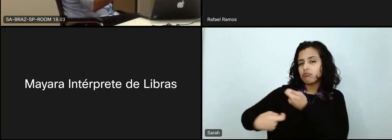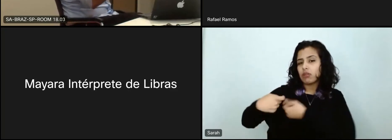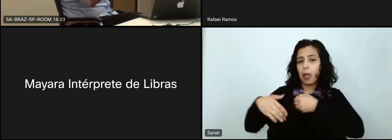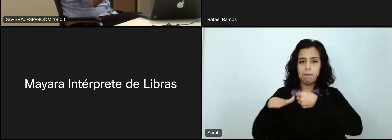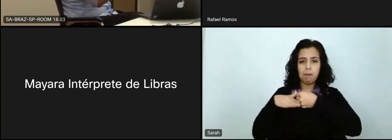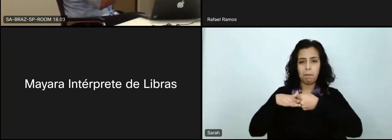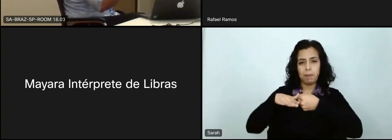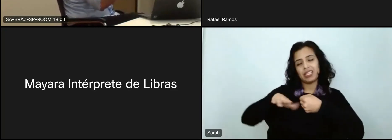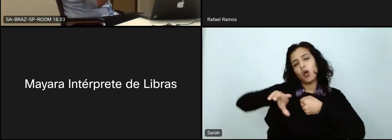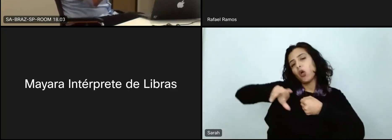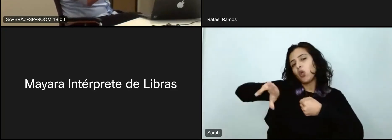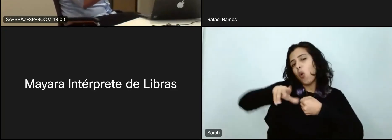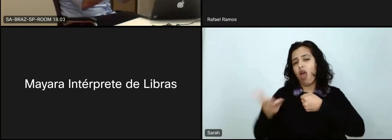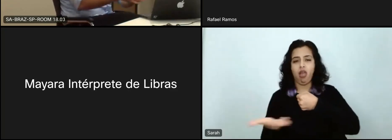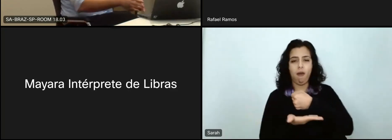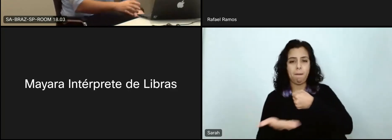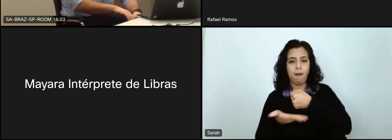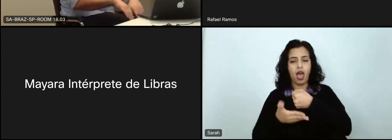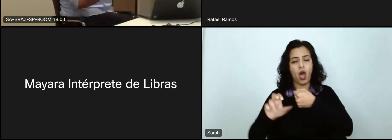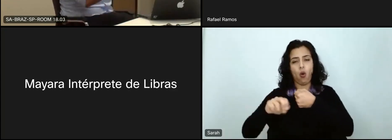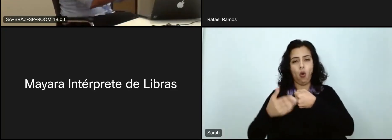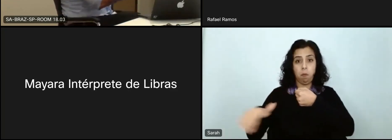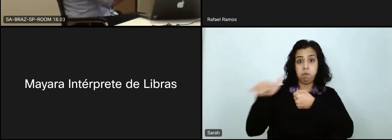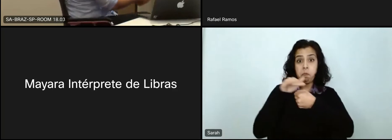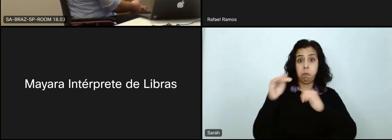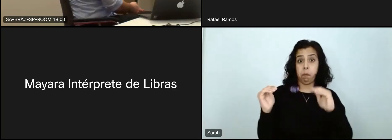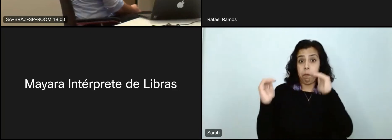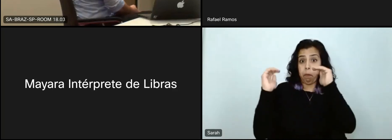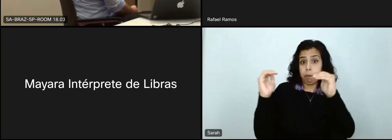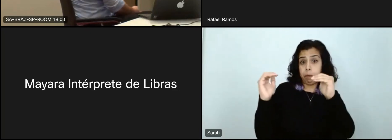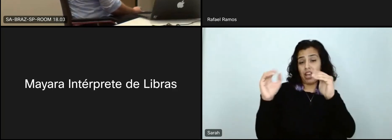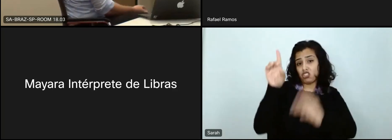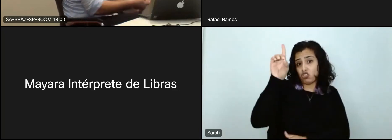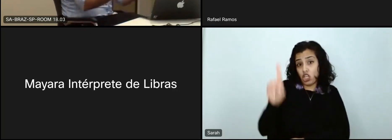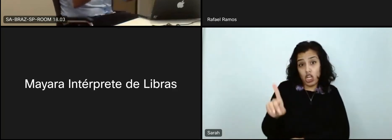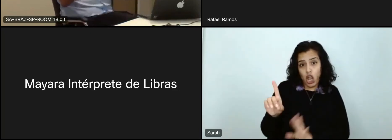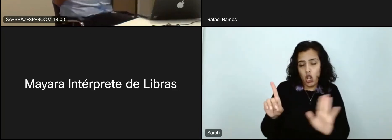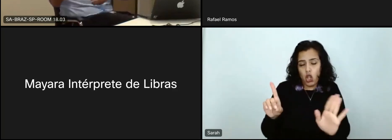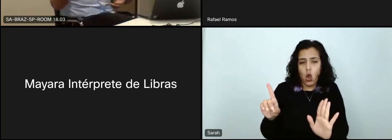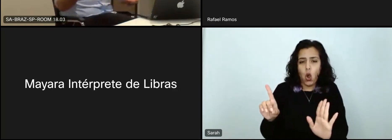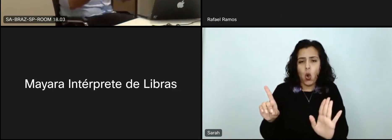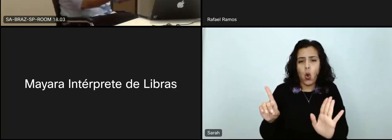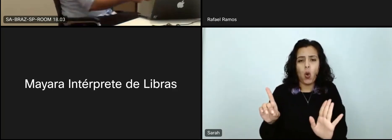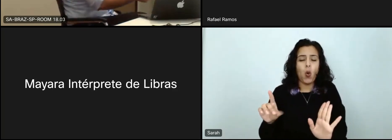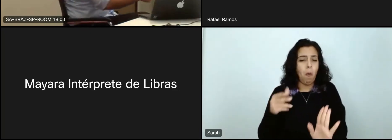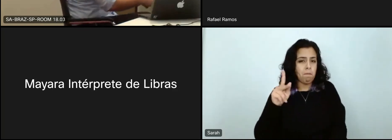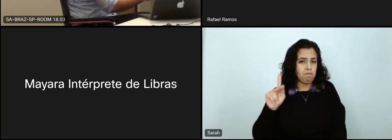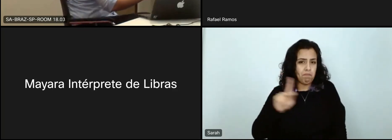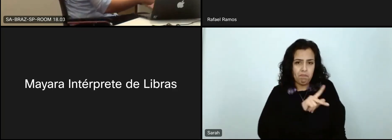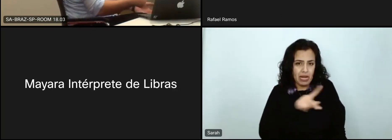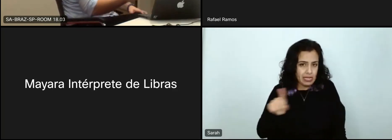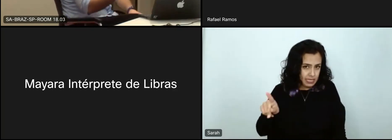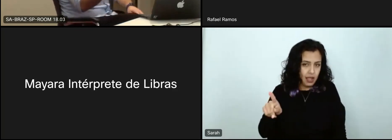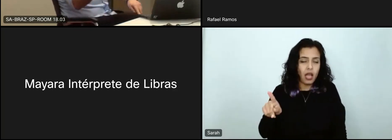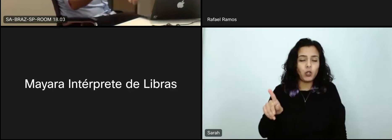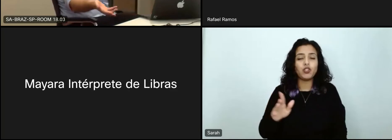companhia, tipo diretor, presidente, vice-presidente, até porque eles já estão engajados no tema, e também não é os